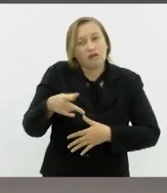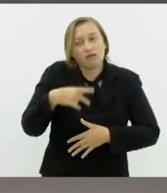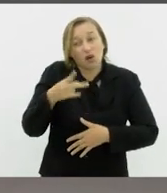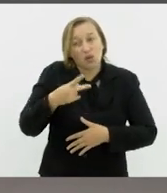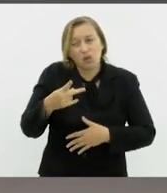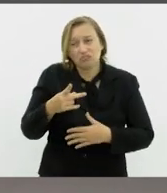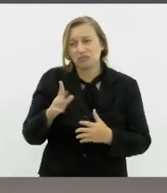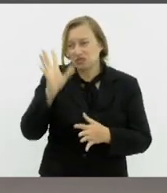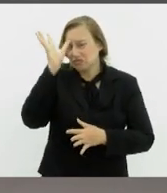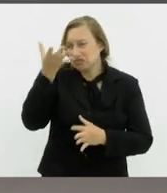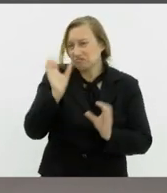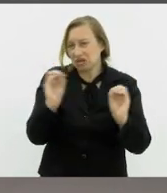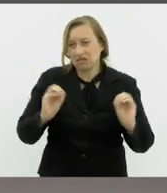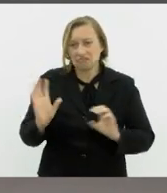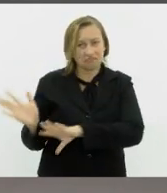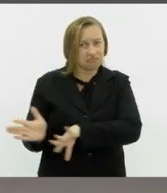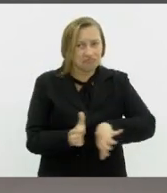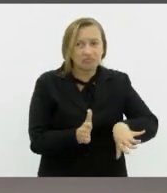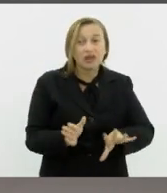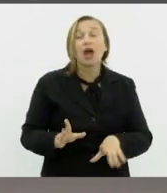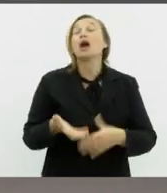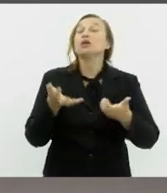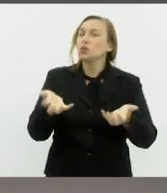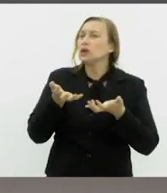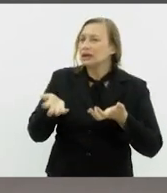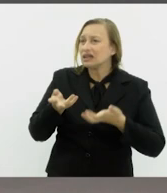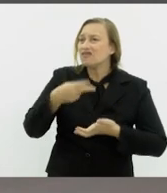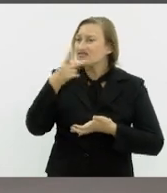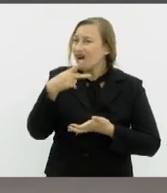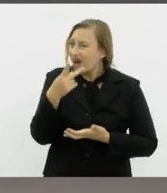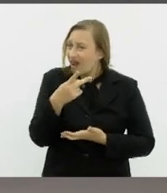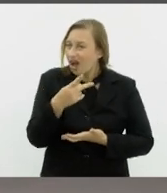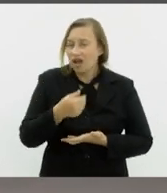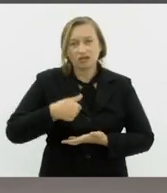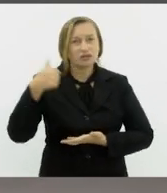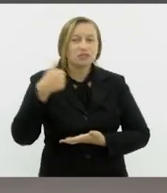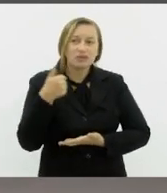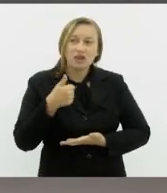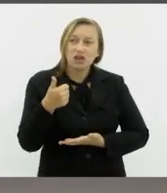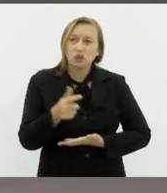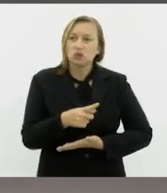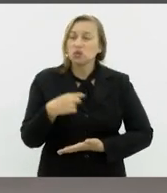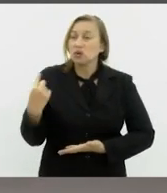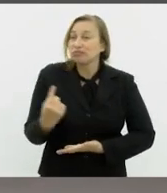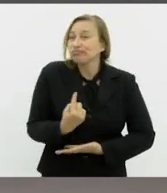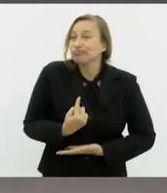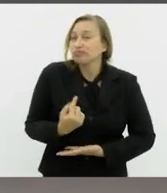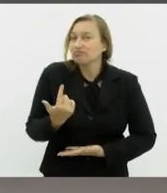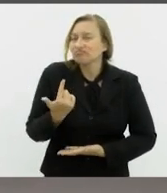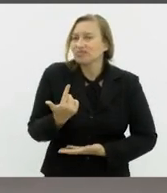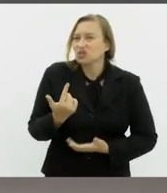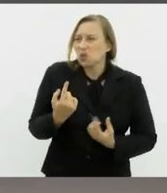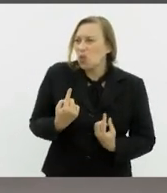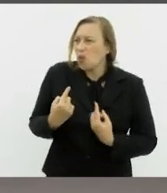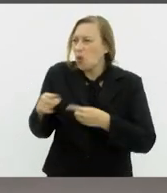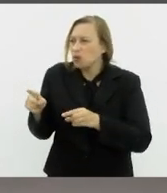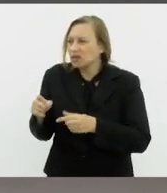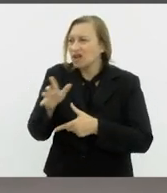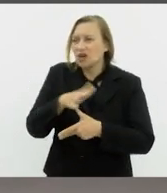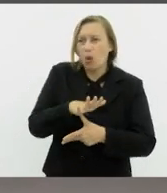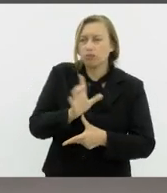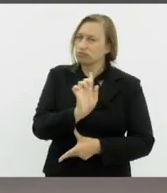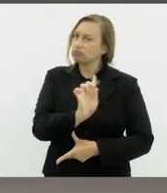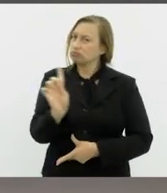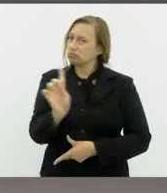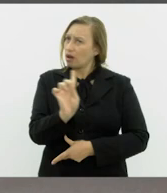nenhuma. O que eu queria falar, em primeiro lugar, é que nós não temos nada contra helicópteros